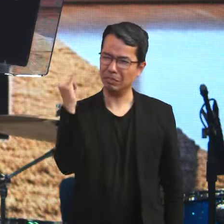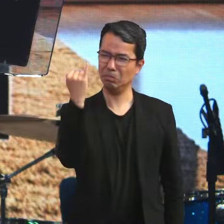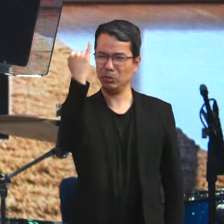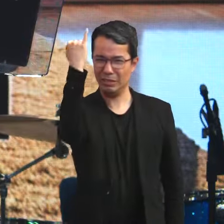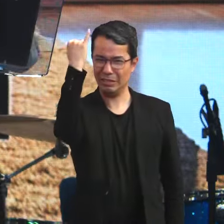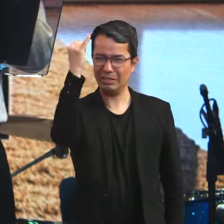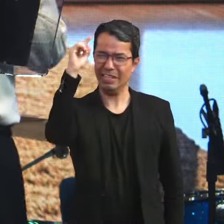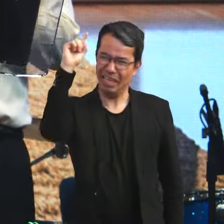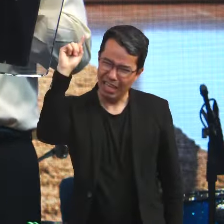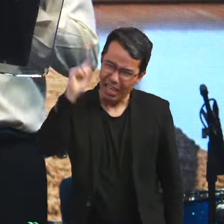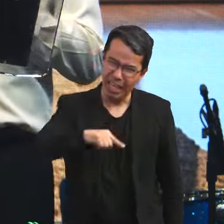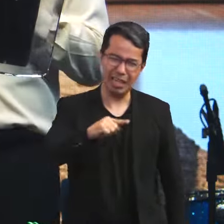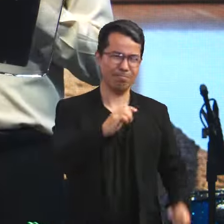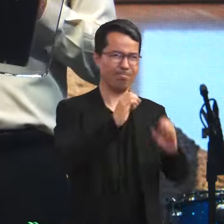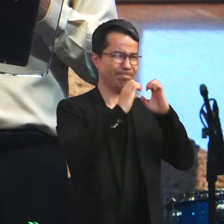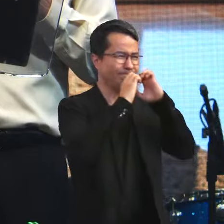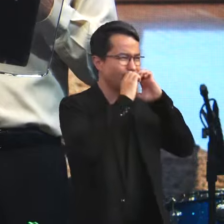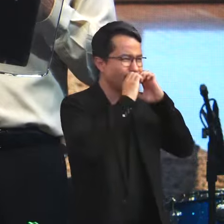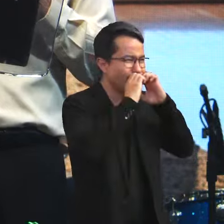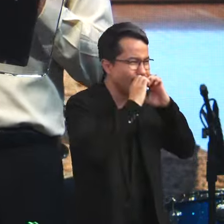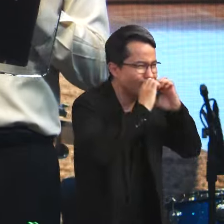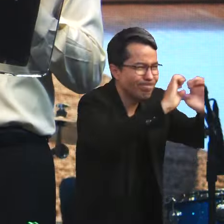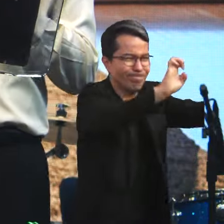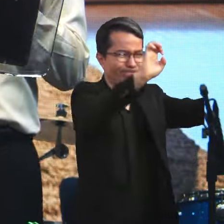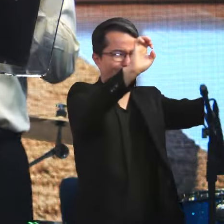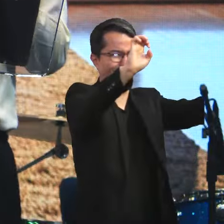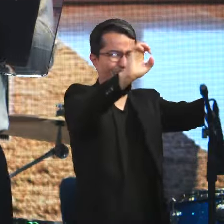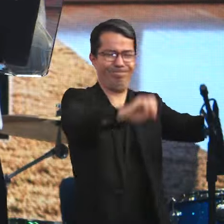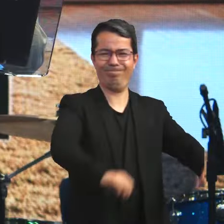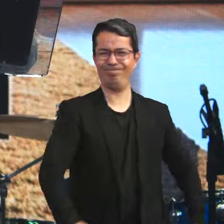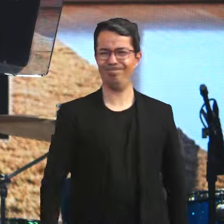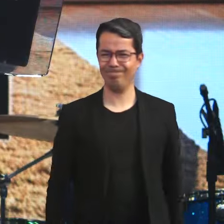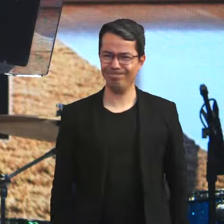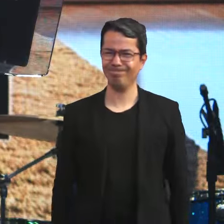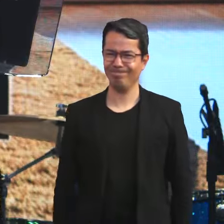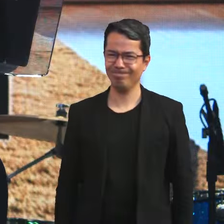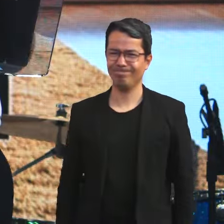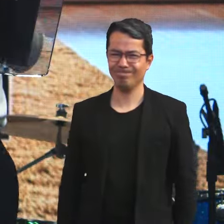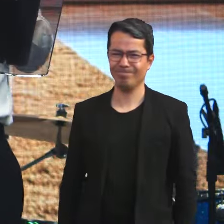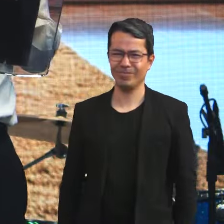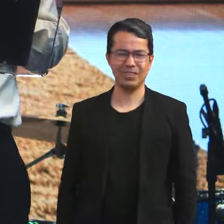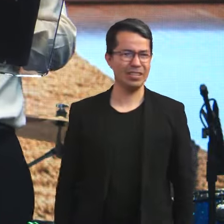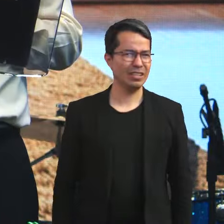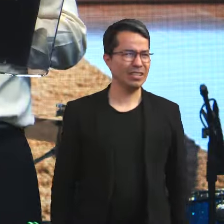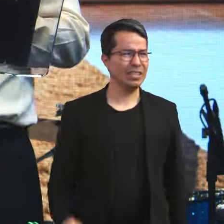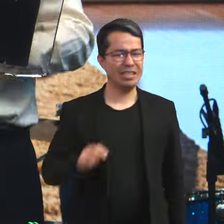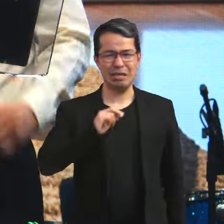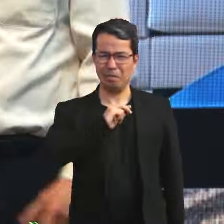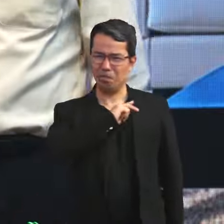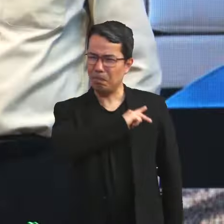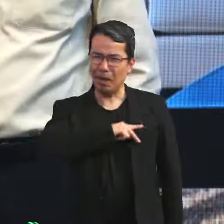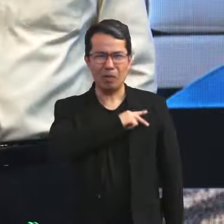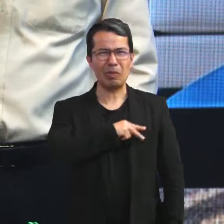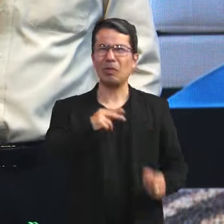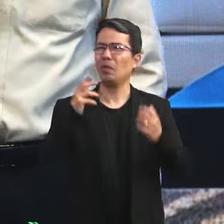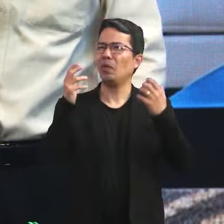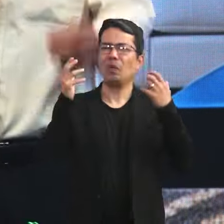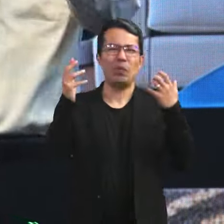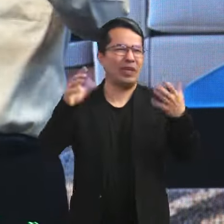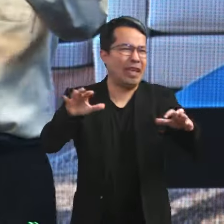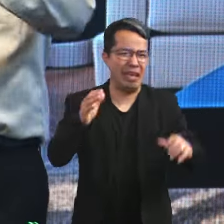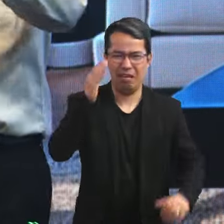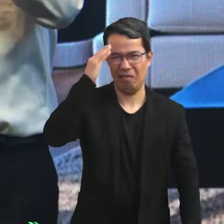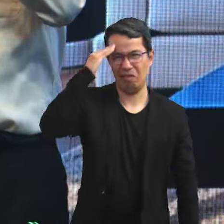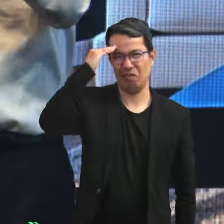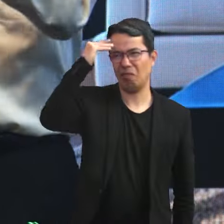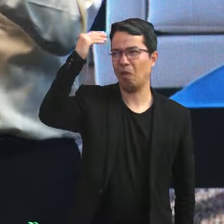importante levar o evelho a quem precisava quear que desfrutar do seus sucessos